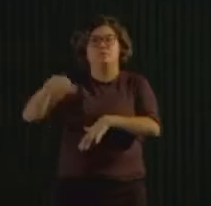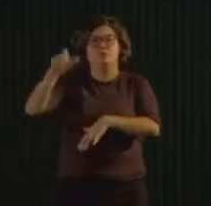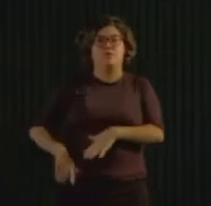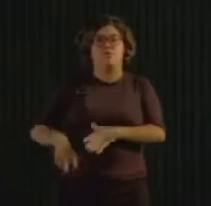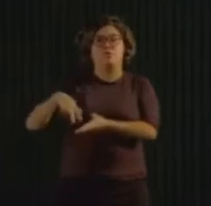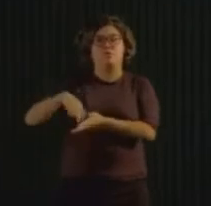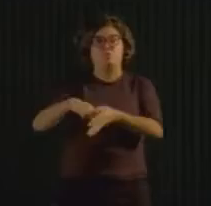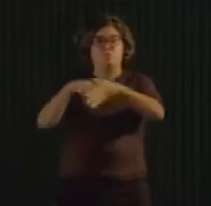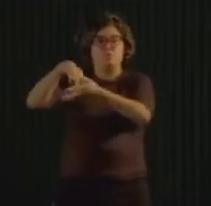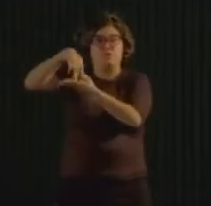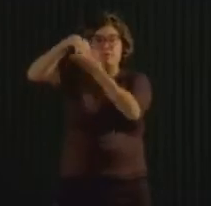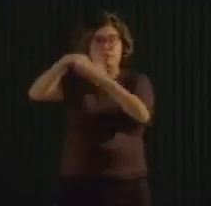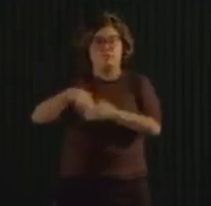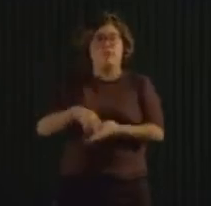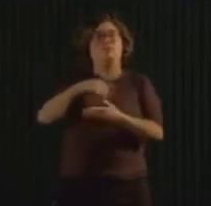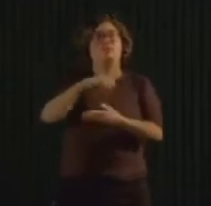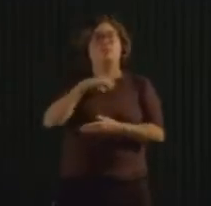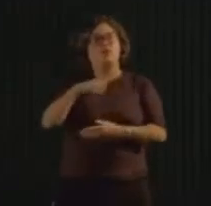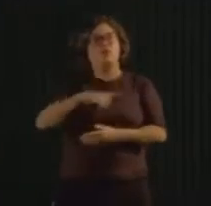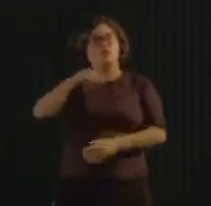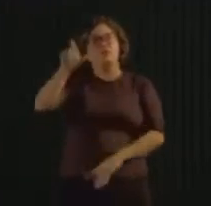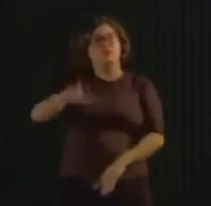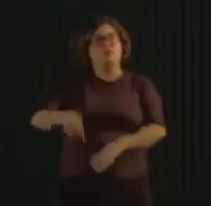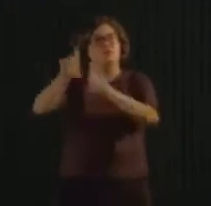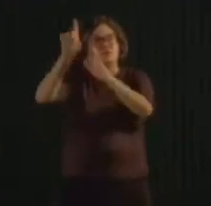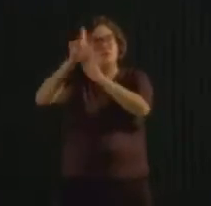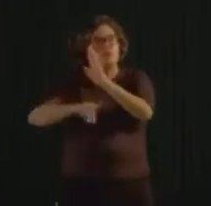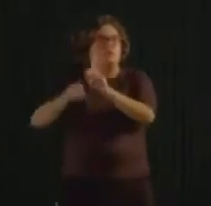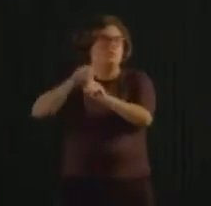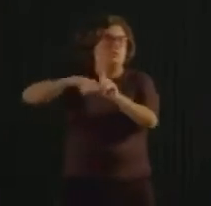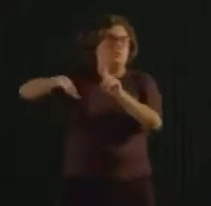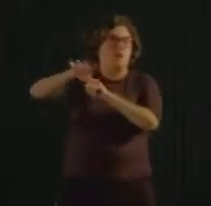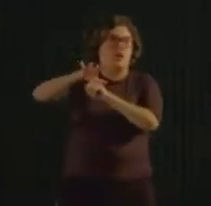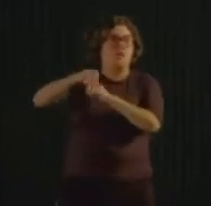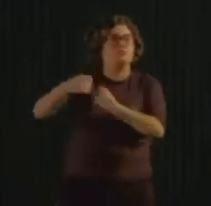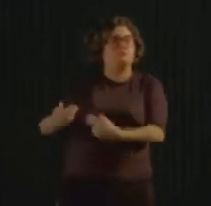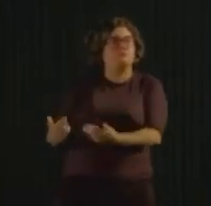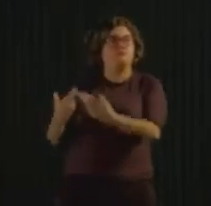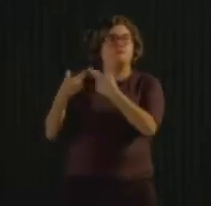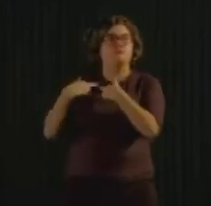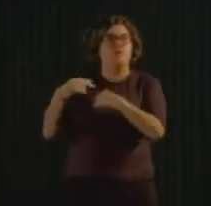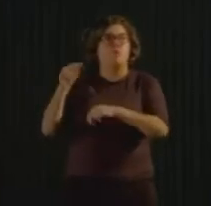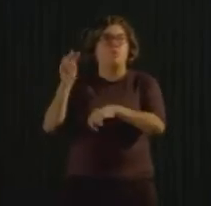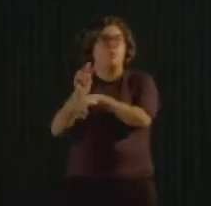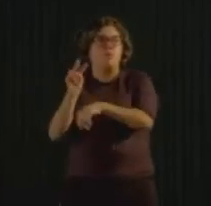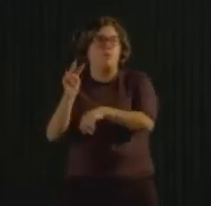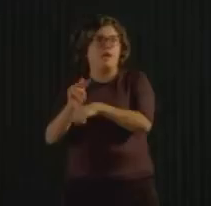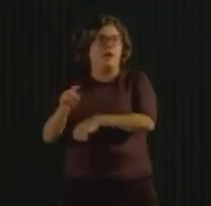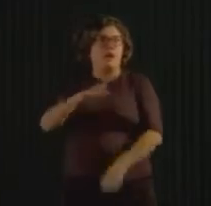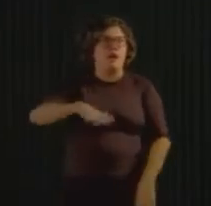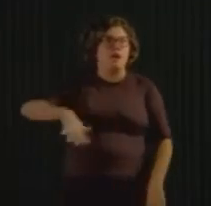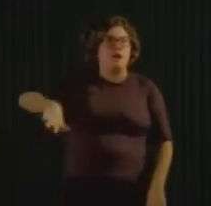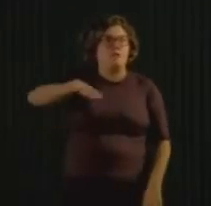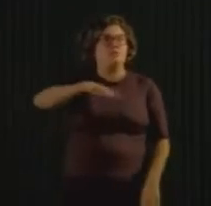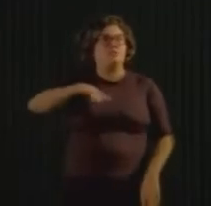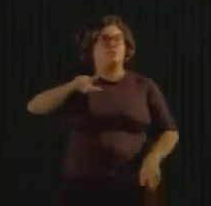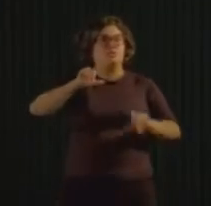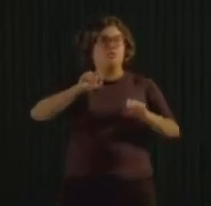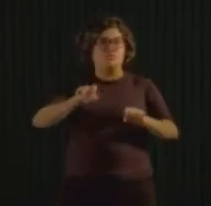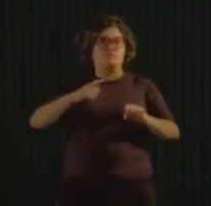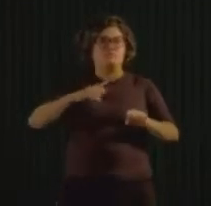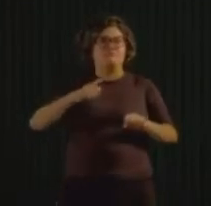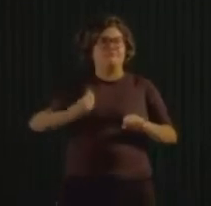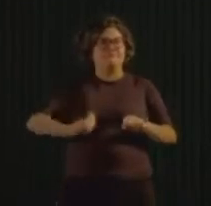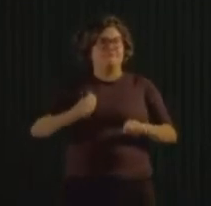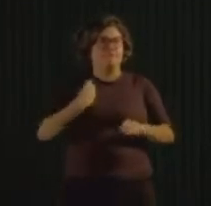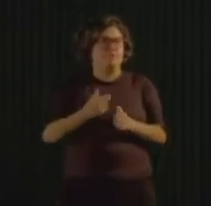sujeito social que deve assumir a sua responsabilidade no cuidado com esse ambiente,